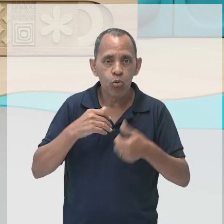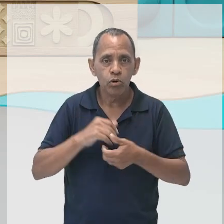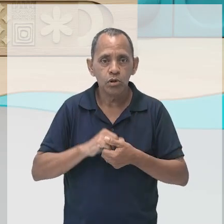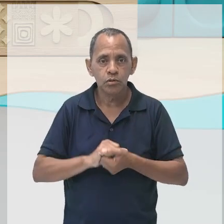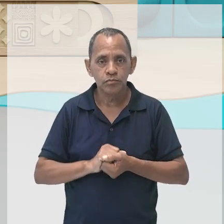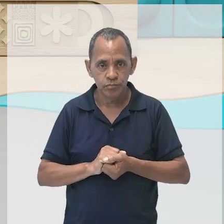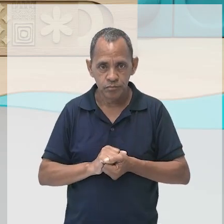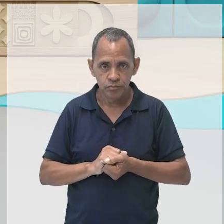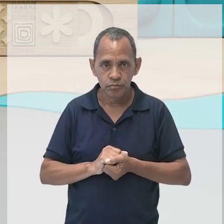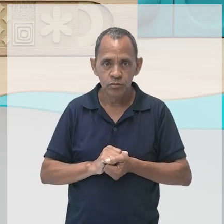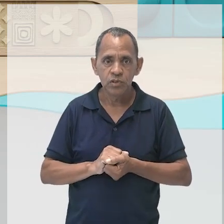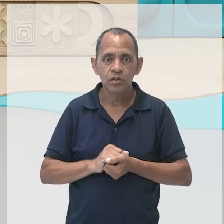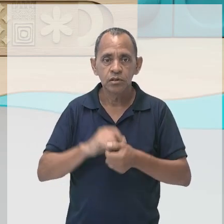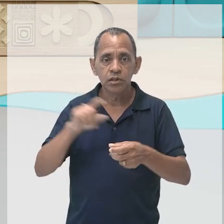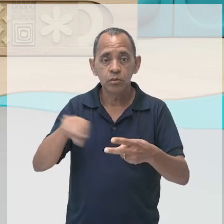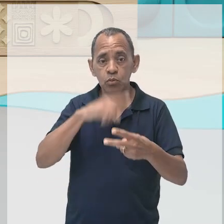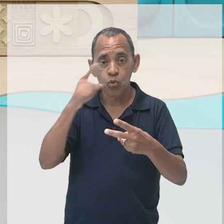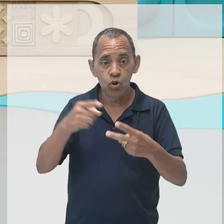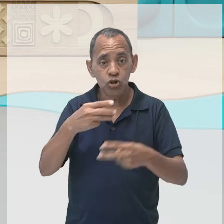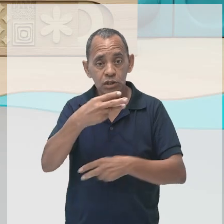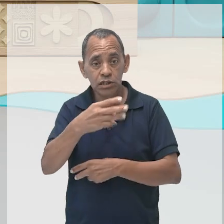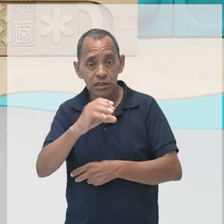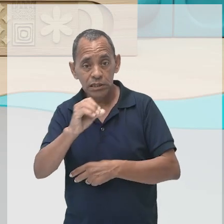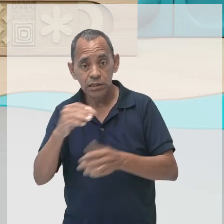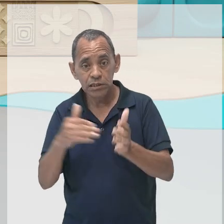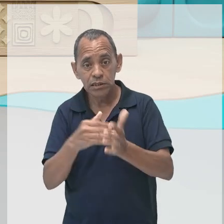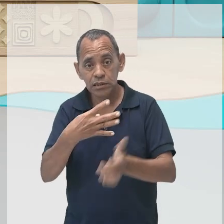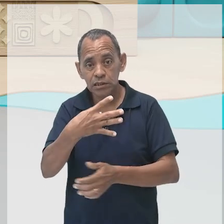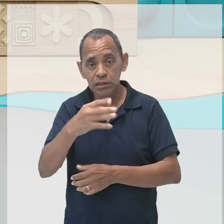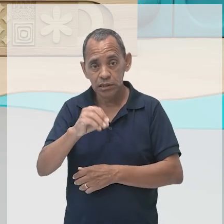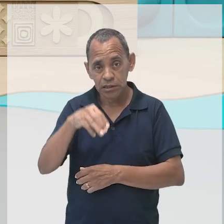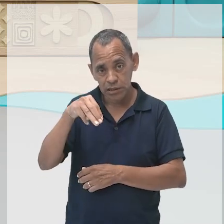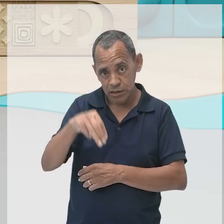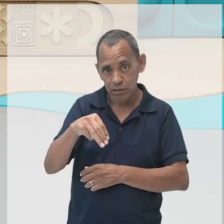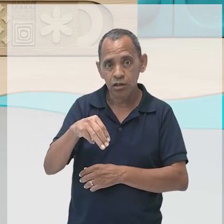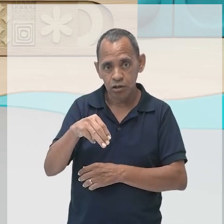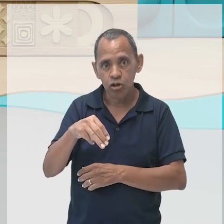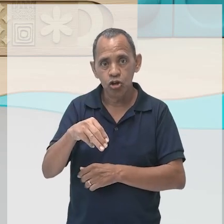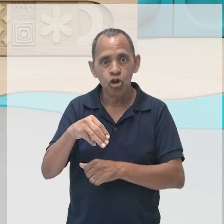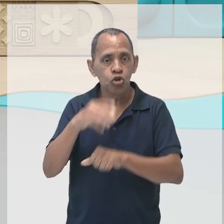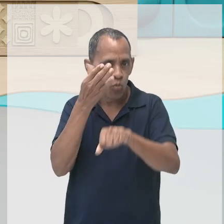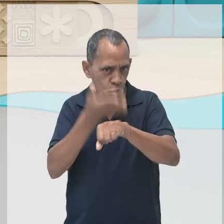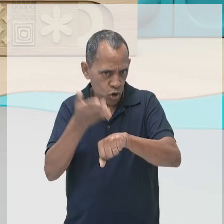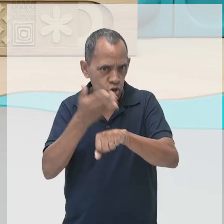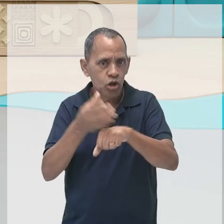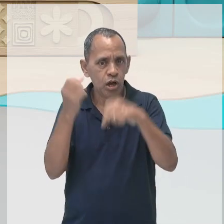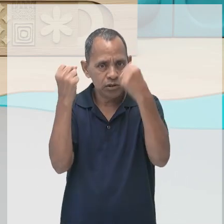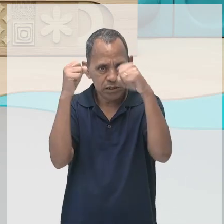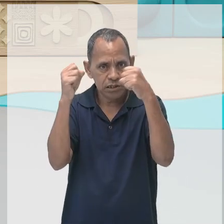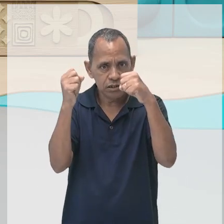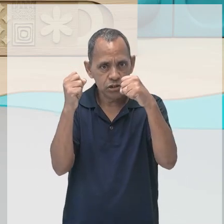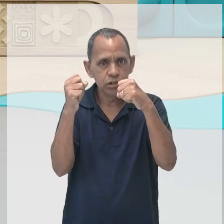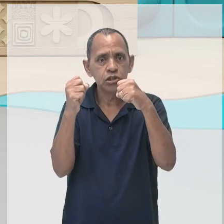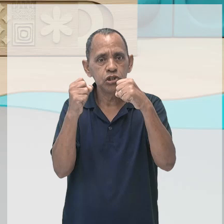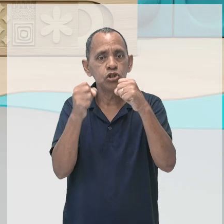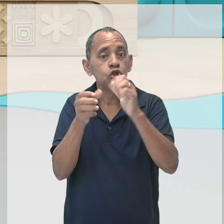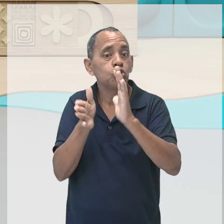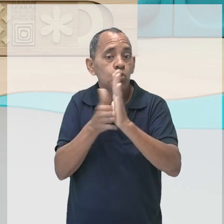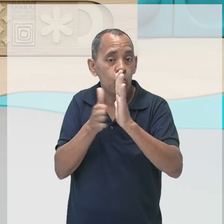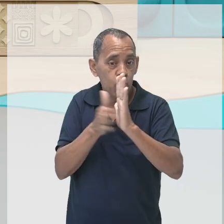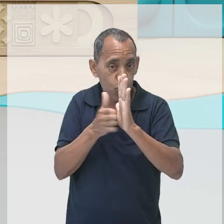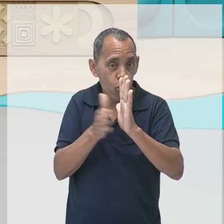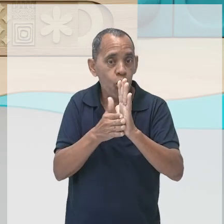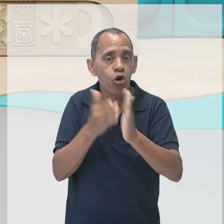gira em torno de 30 a 40 minutos, onde de fato você vai executar os exercícios propostos para aquela aula de